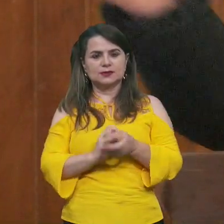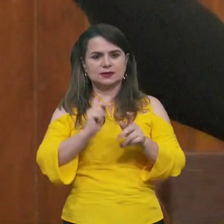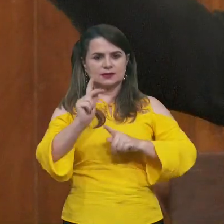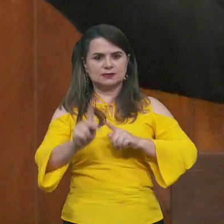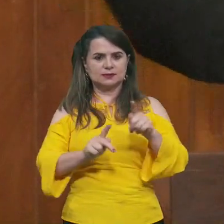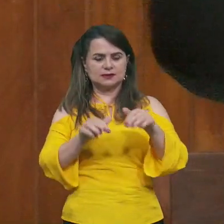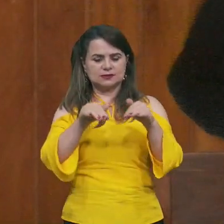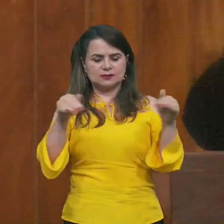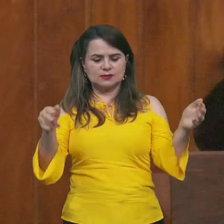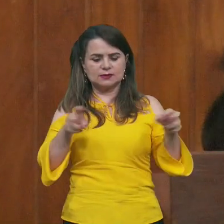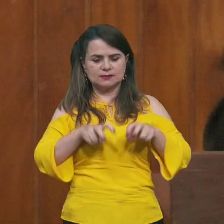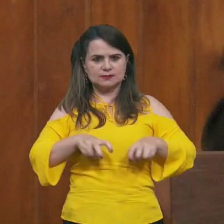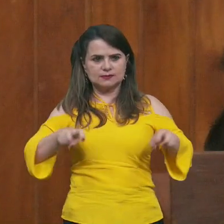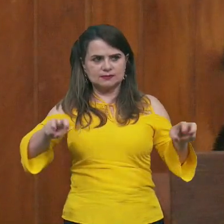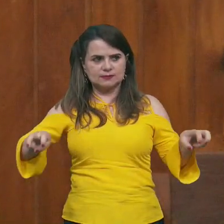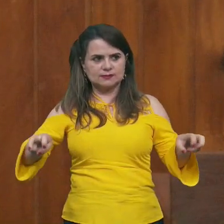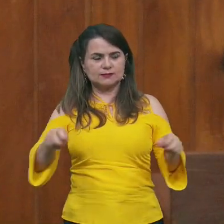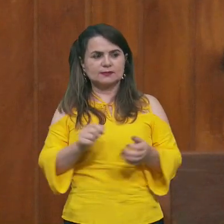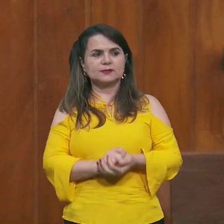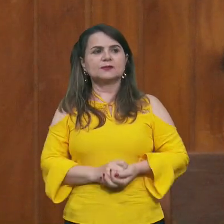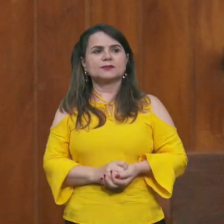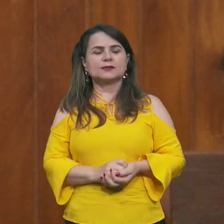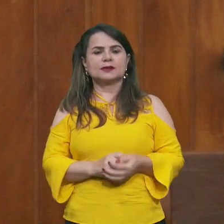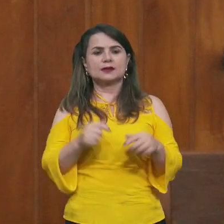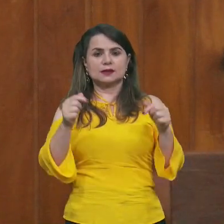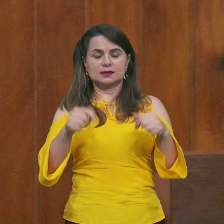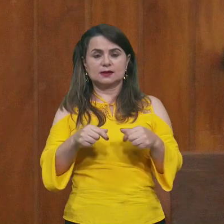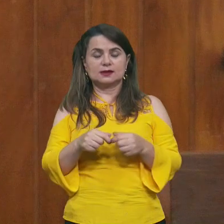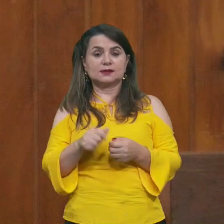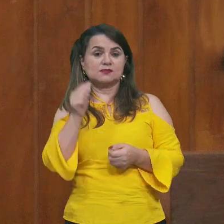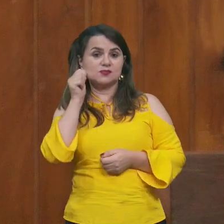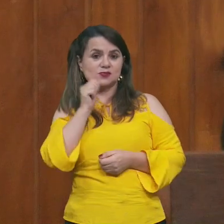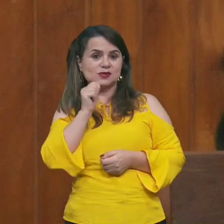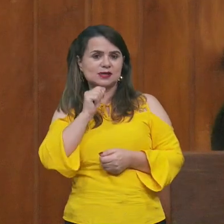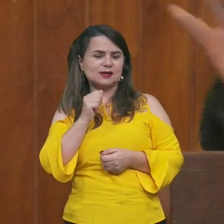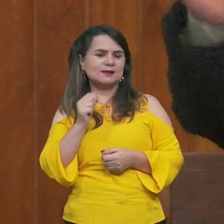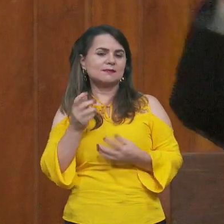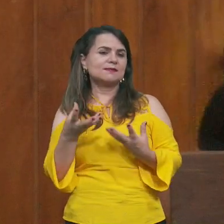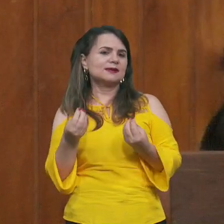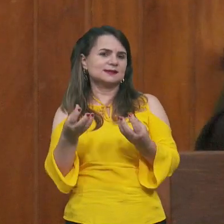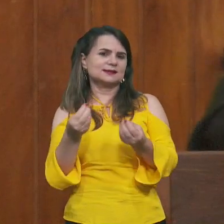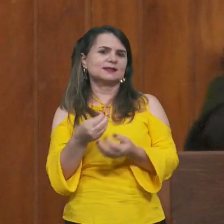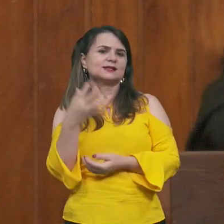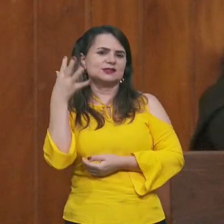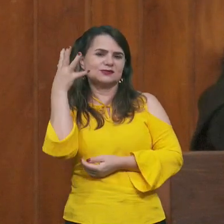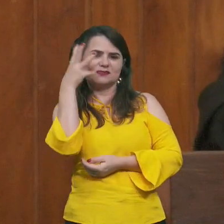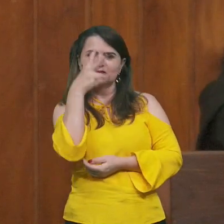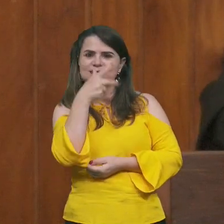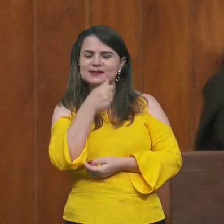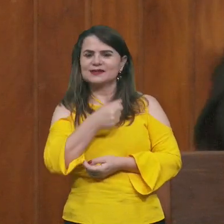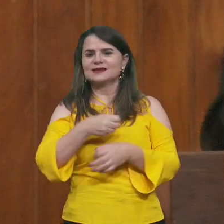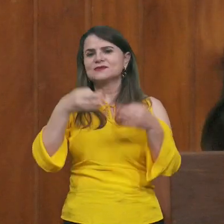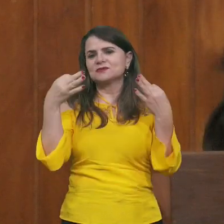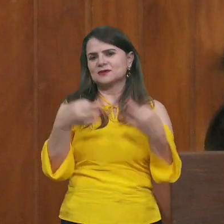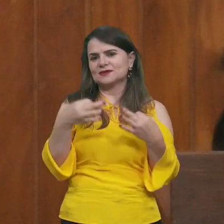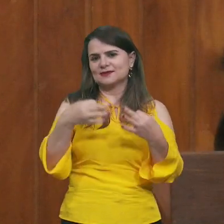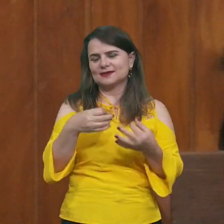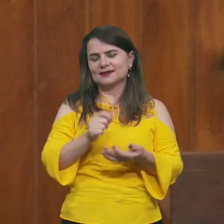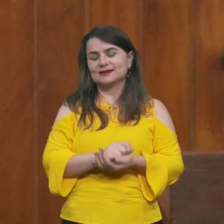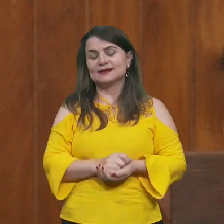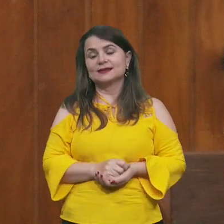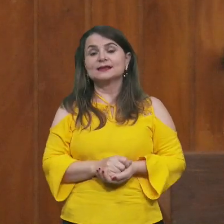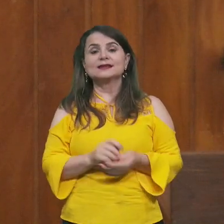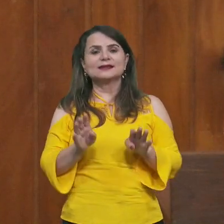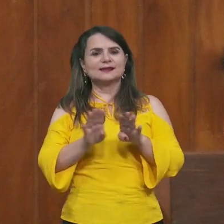a mesa bem formada, bastante mulheres, né, Cris? Está bonita a mesa. Quero